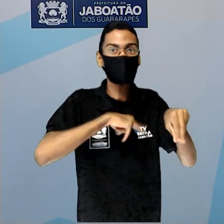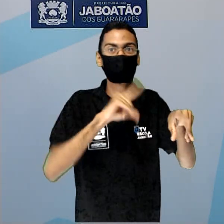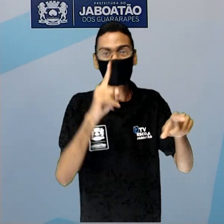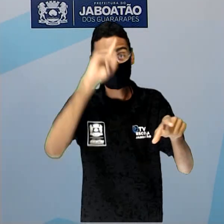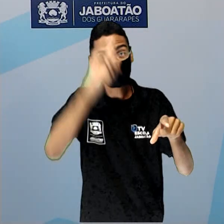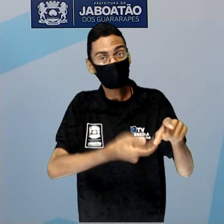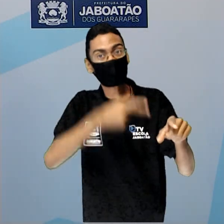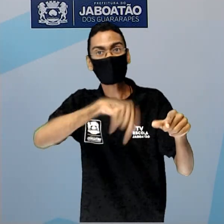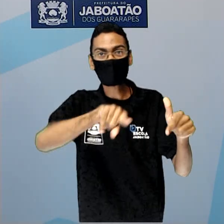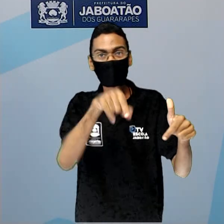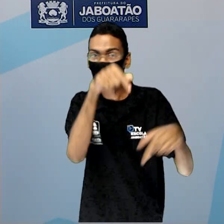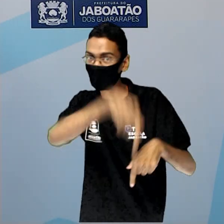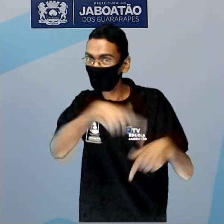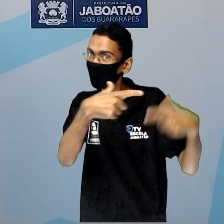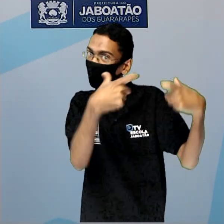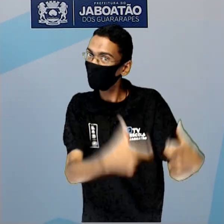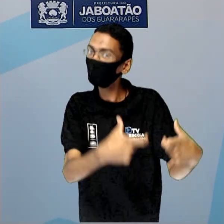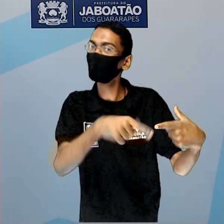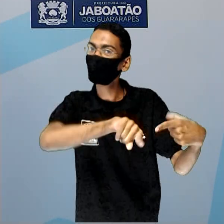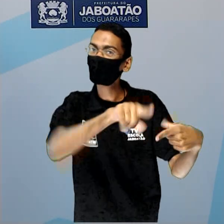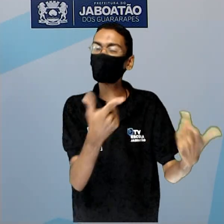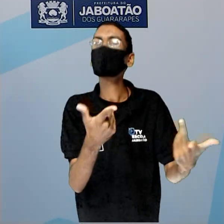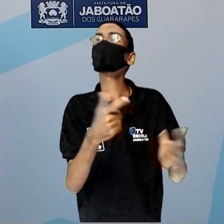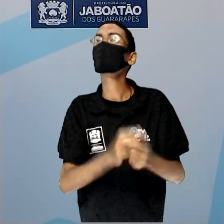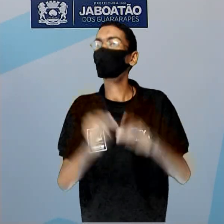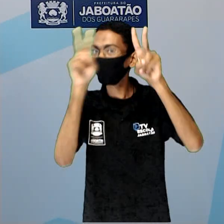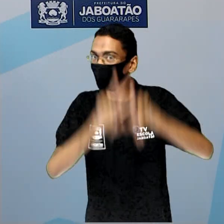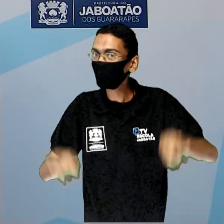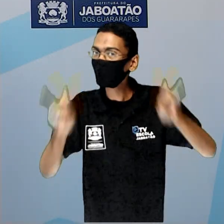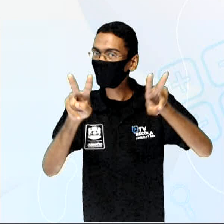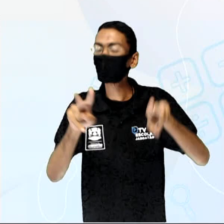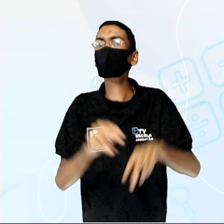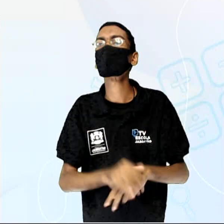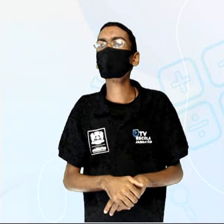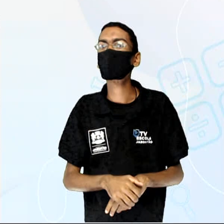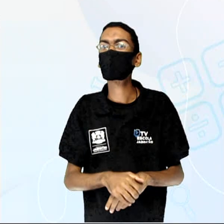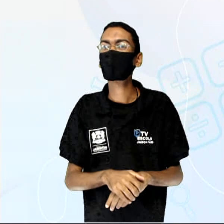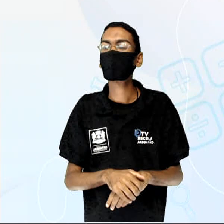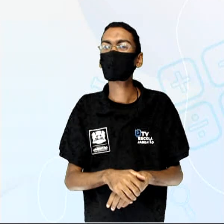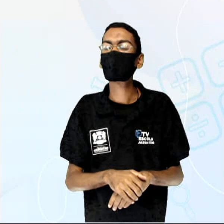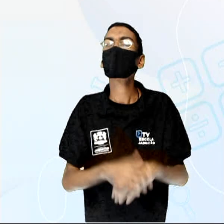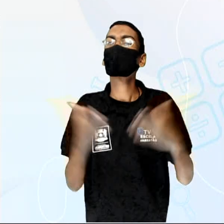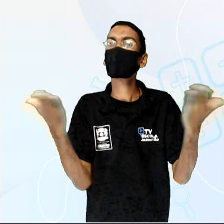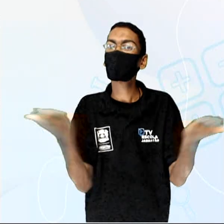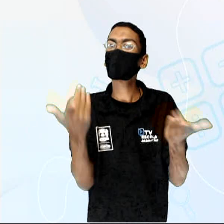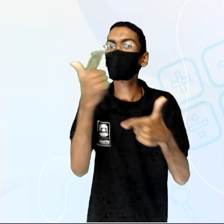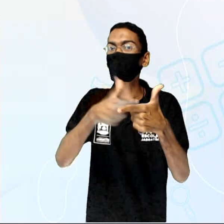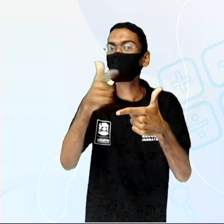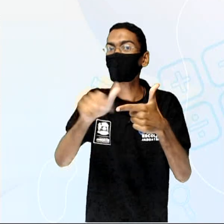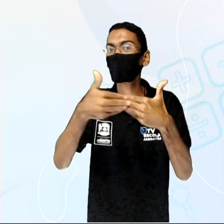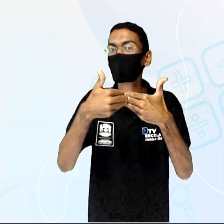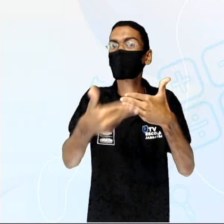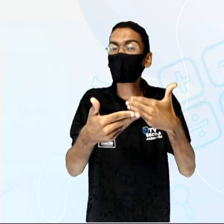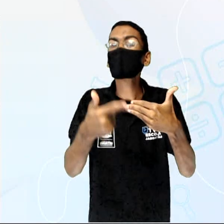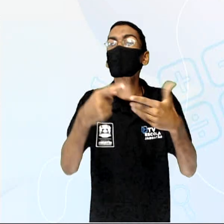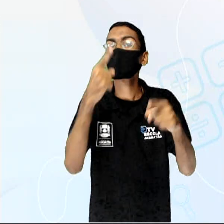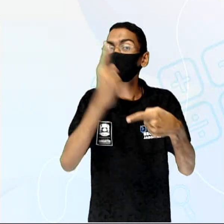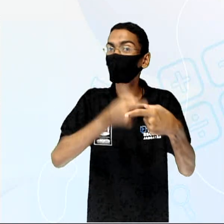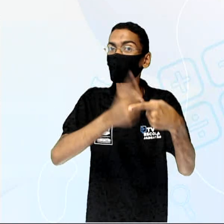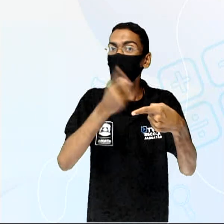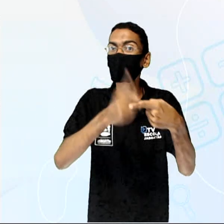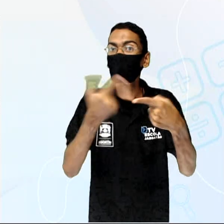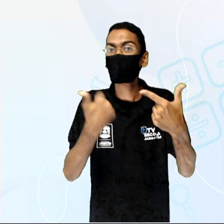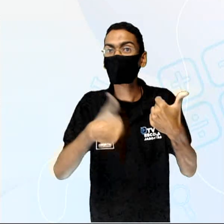essa relação ia ser amistosa? Vamos ver? Bom, dos problemas que surgiram por conta dessa